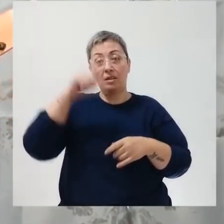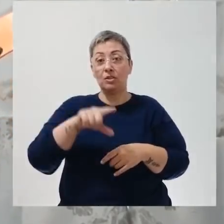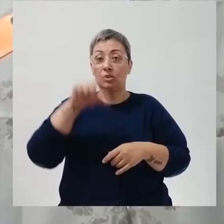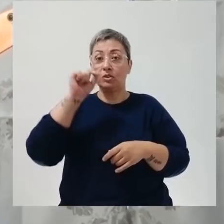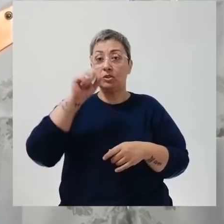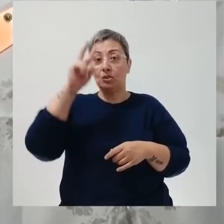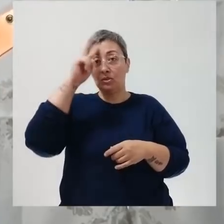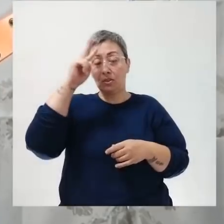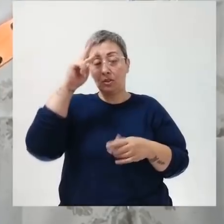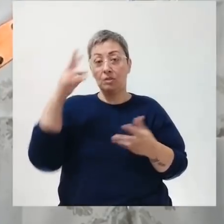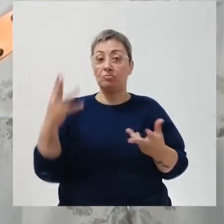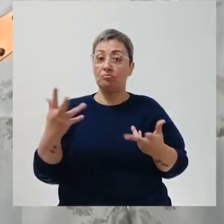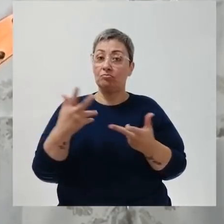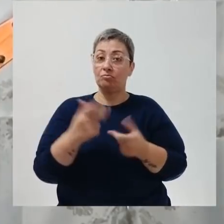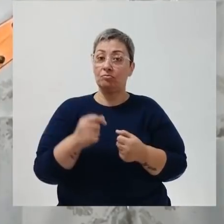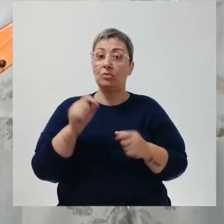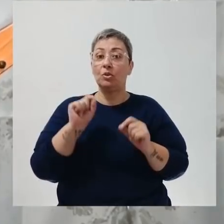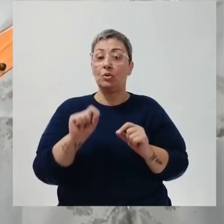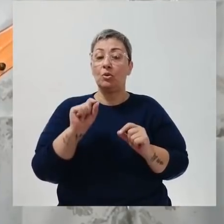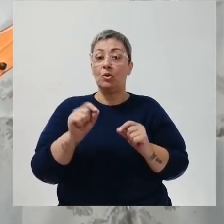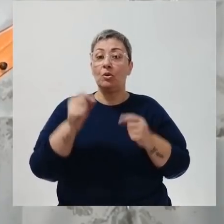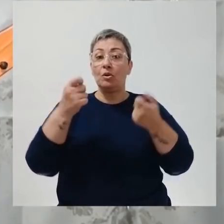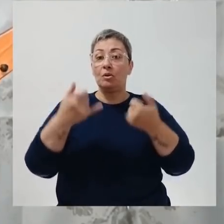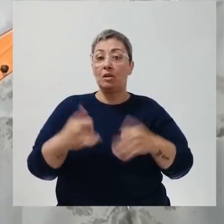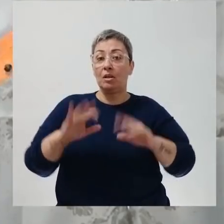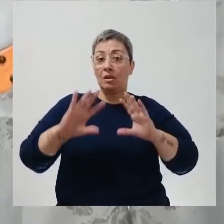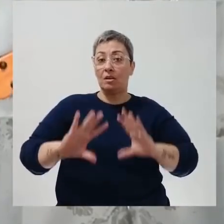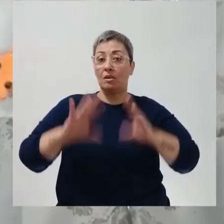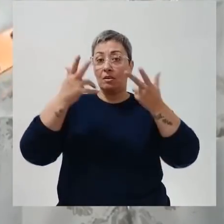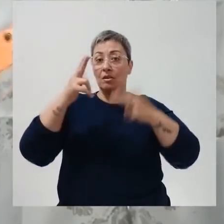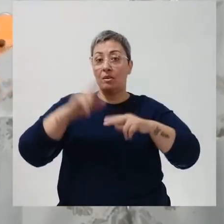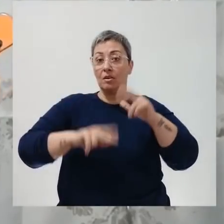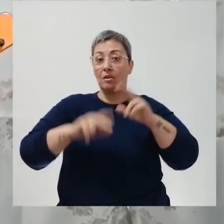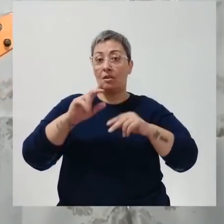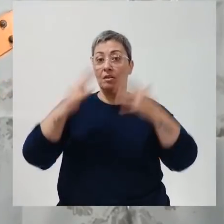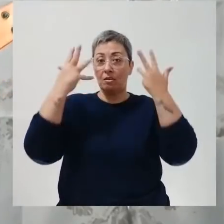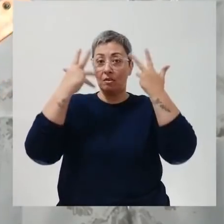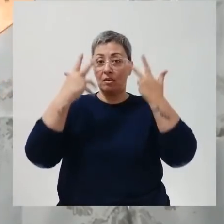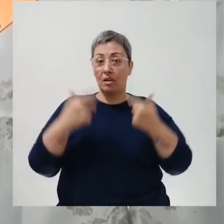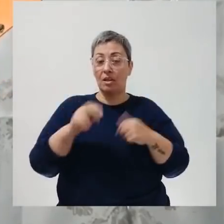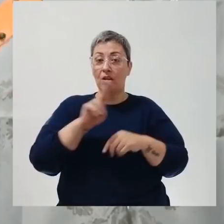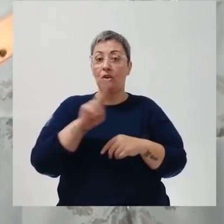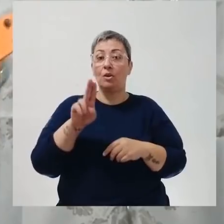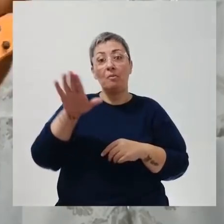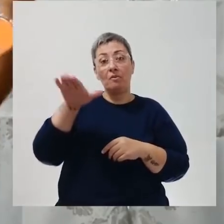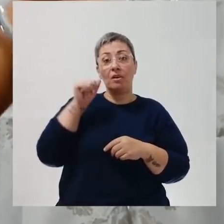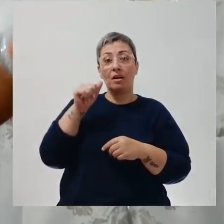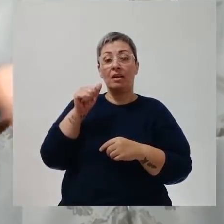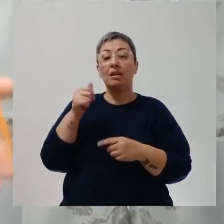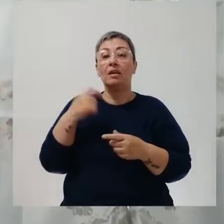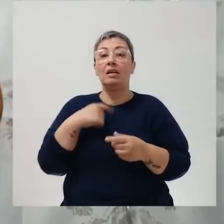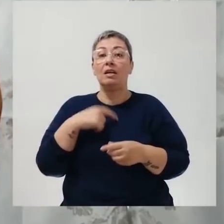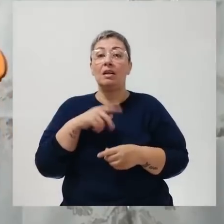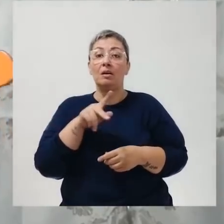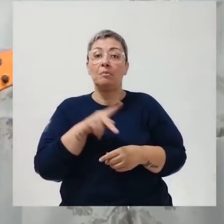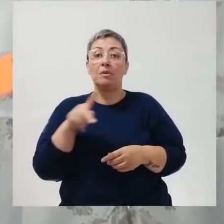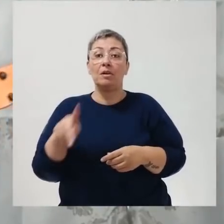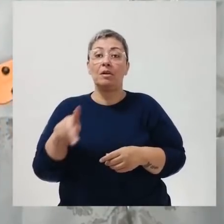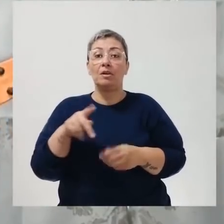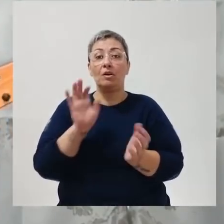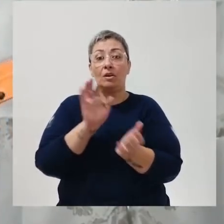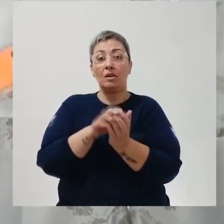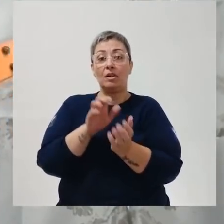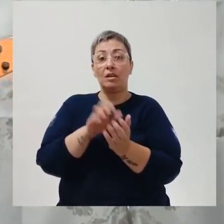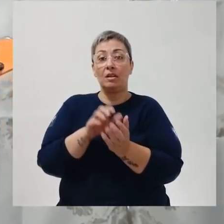muito bacana que fala do arraiá da floresta Vem Cá. Essa história é da professora